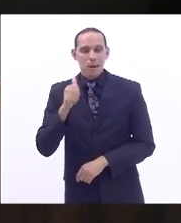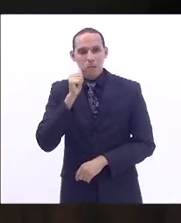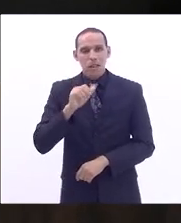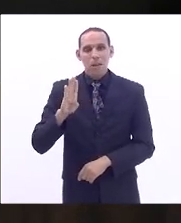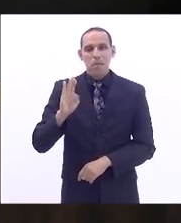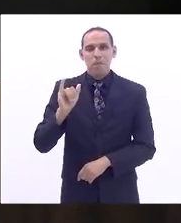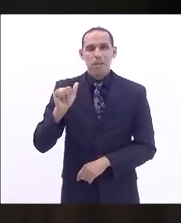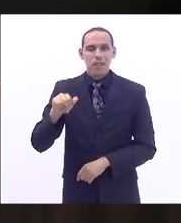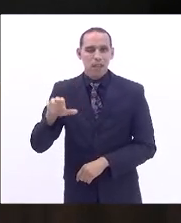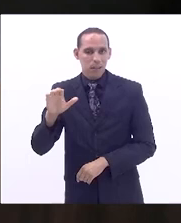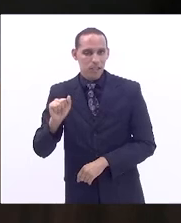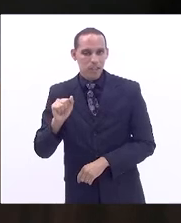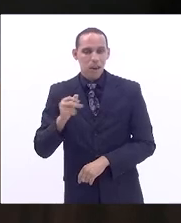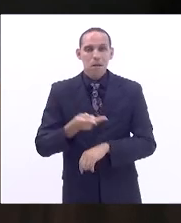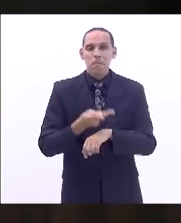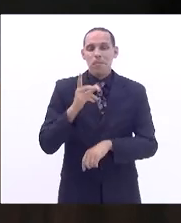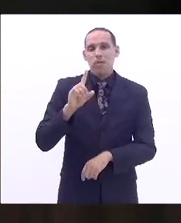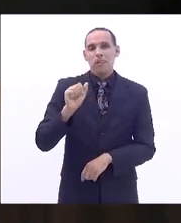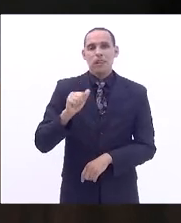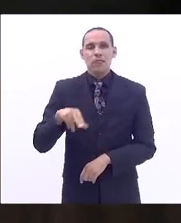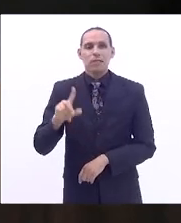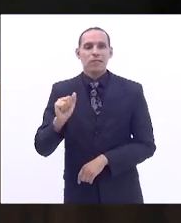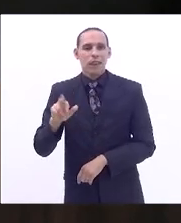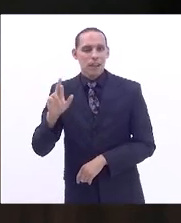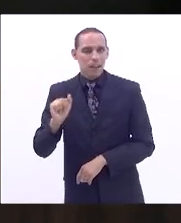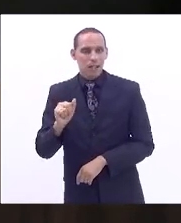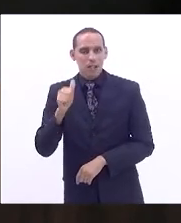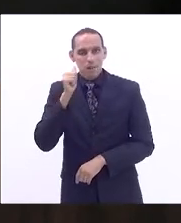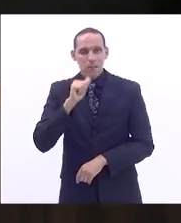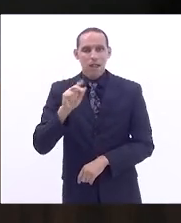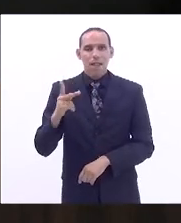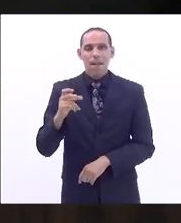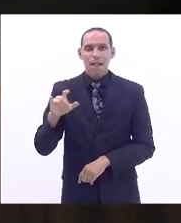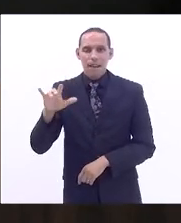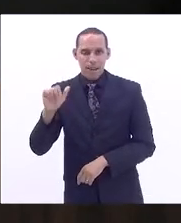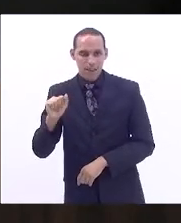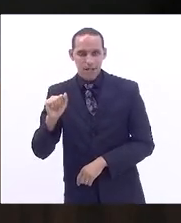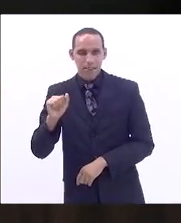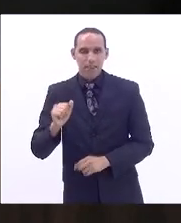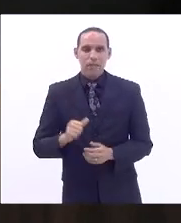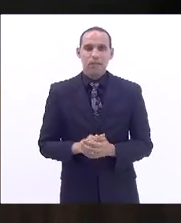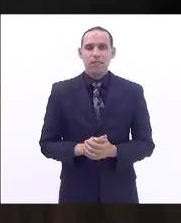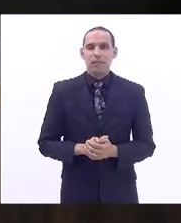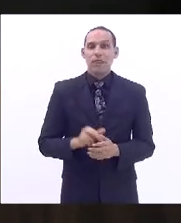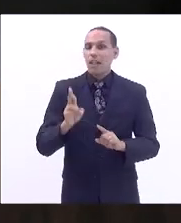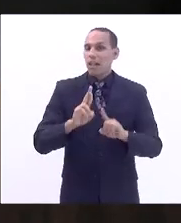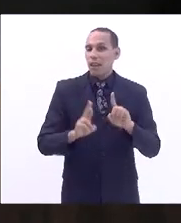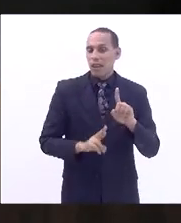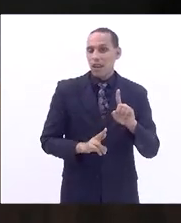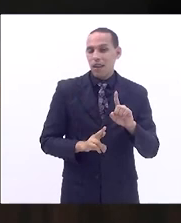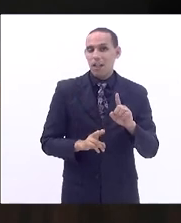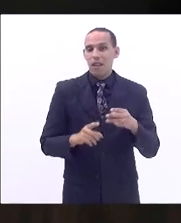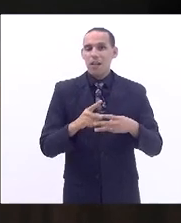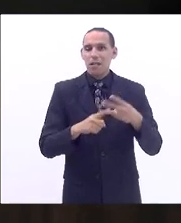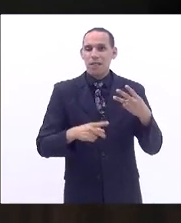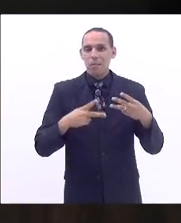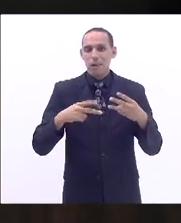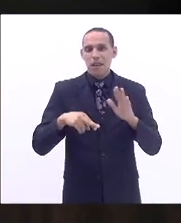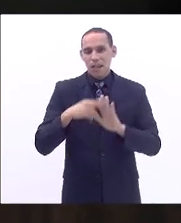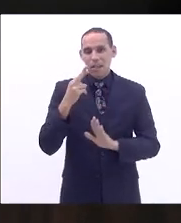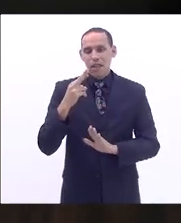Bianca Santos Nunes concede o prêmio Dandara a senhora ela Andreia Barbosa Eduardo relator dos três